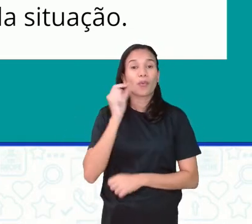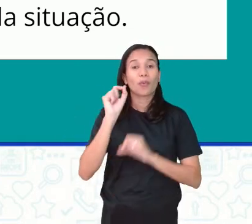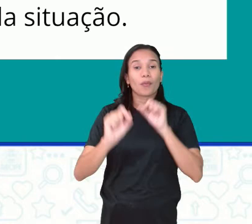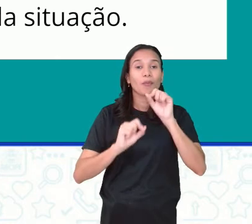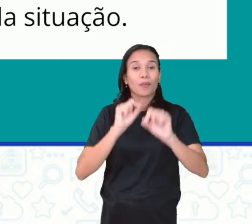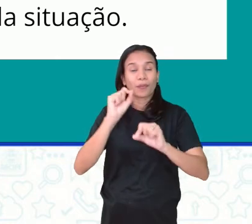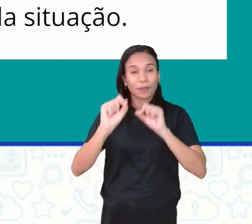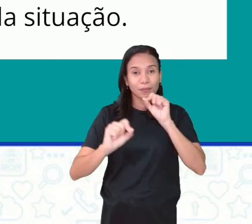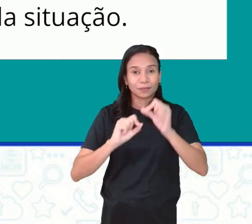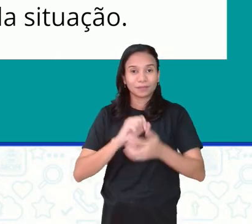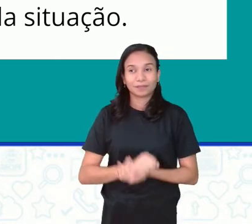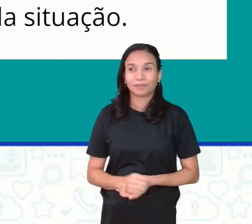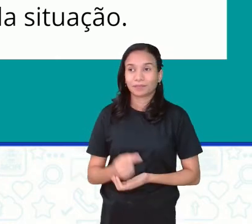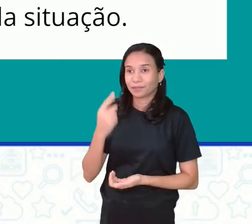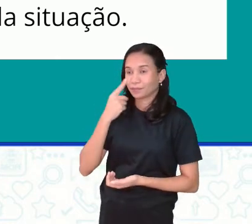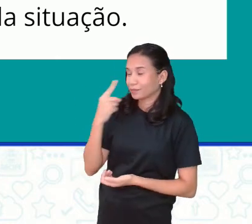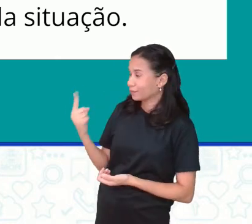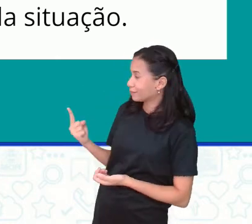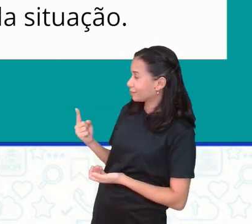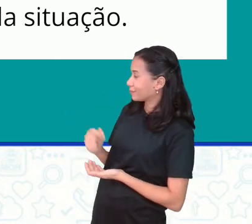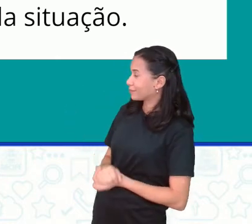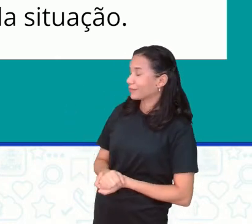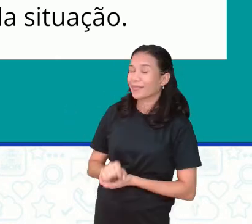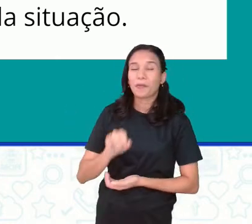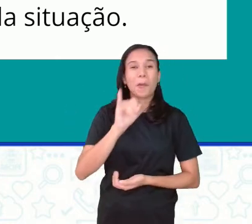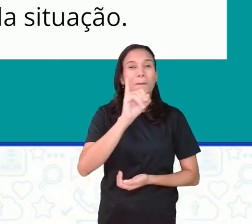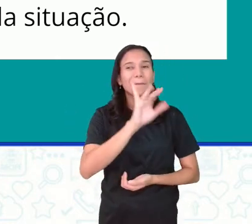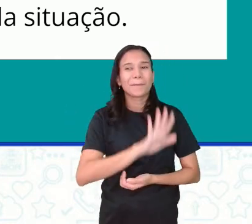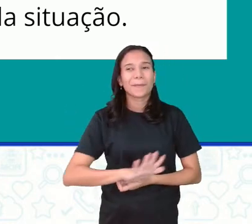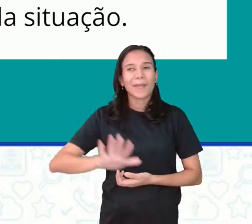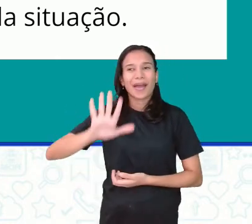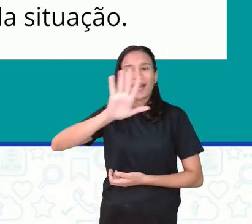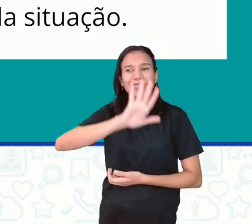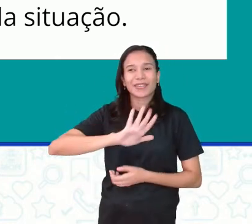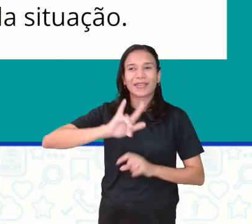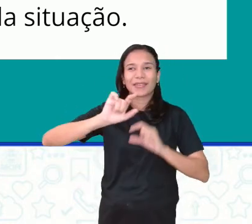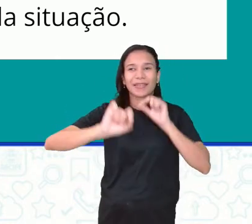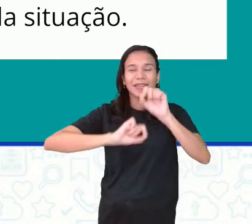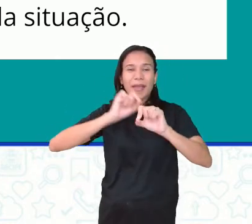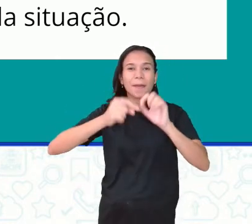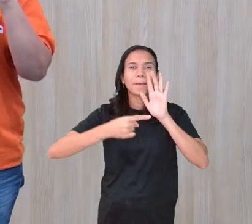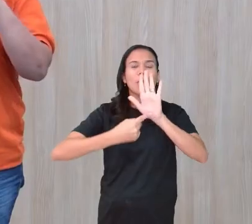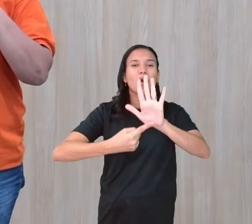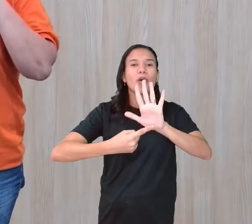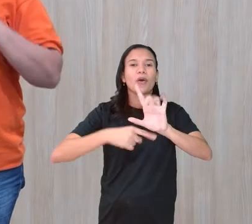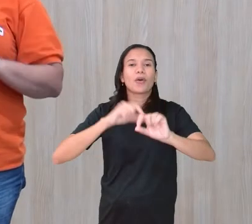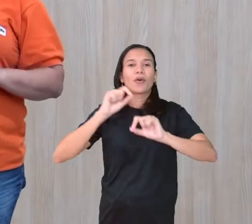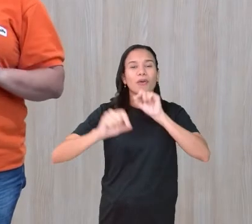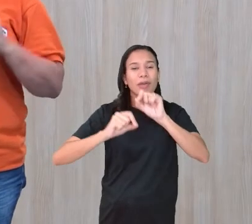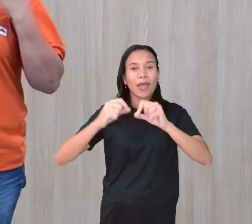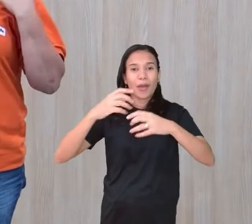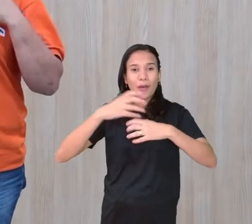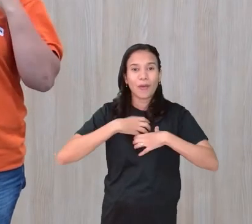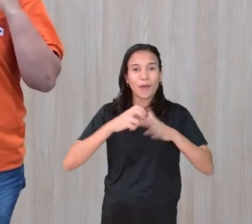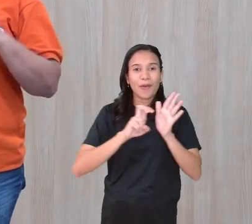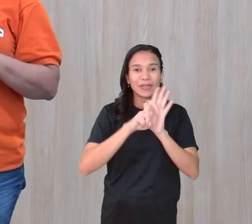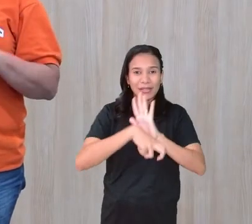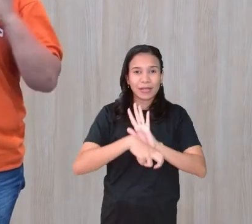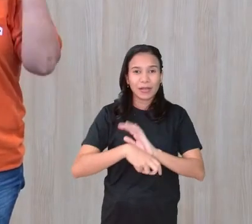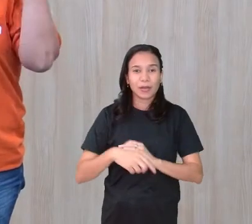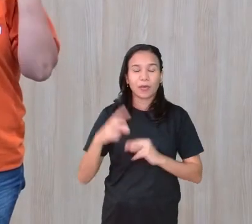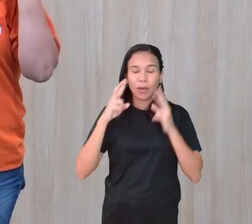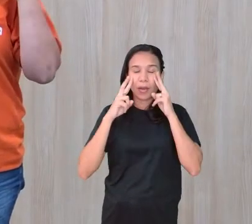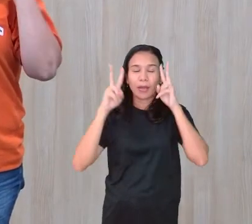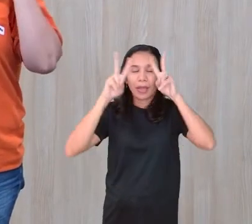é? Eu coloquei uma imagem que tem são representações dos órgãos do sentido, né? Boca,